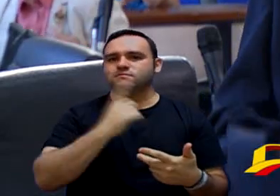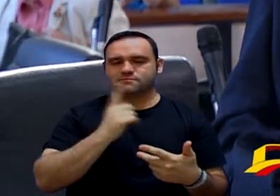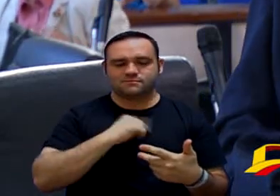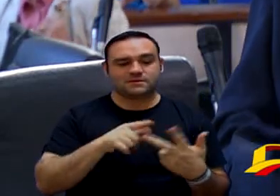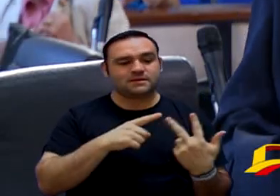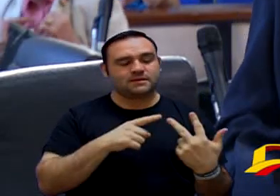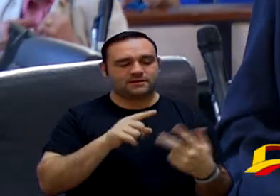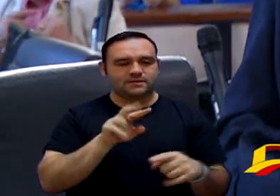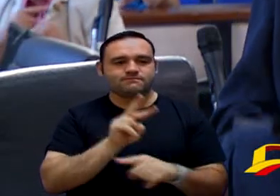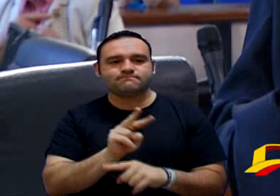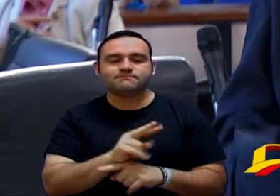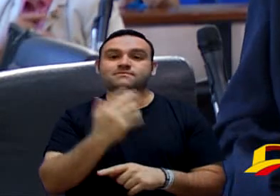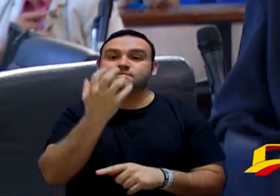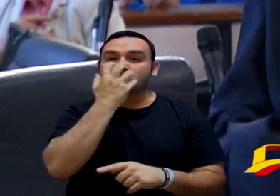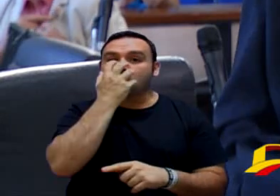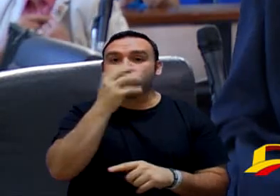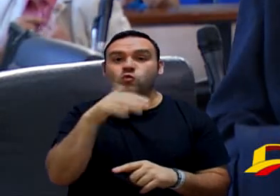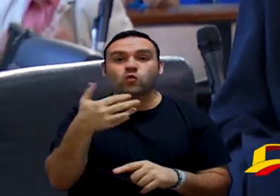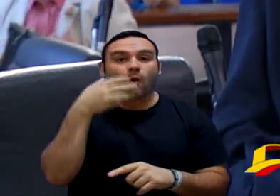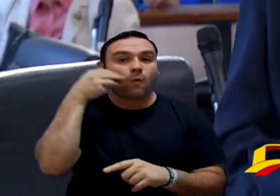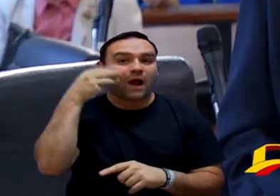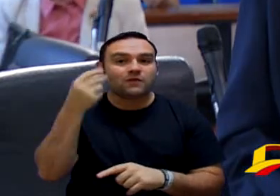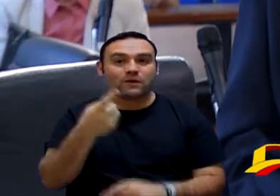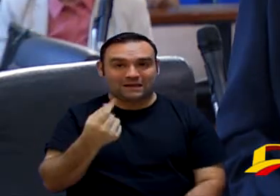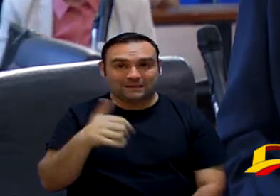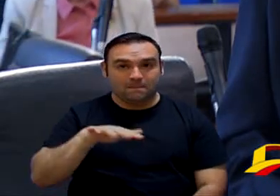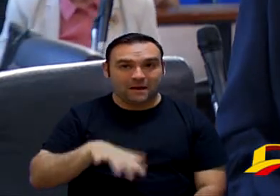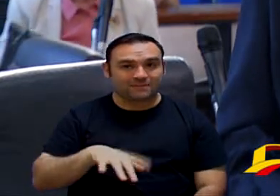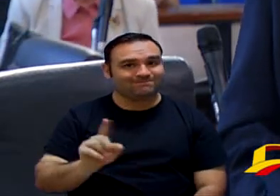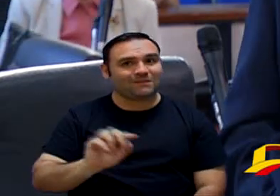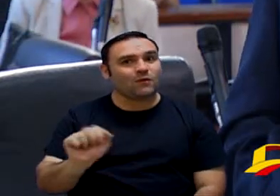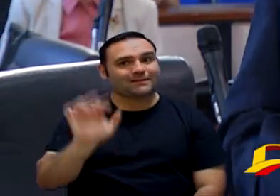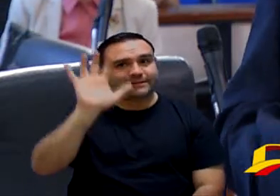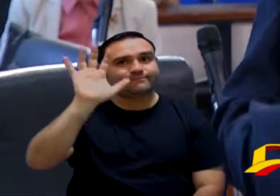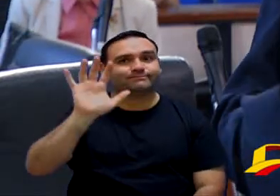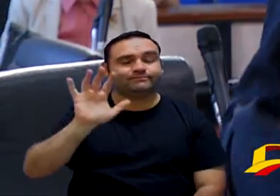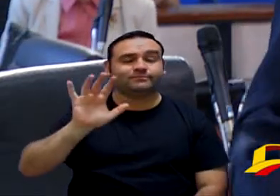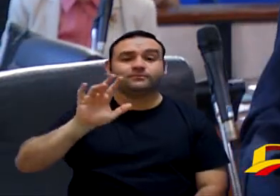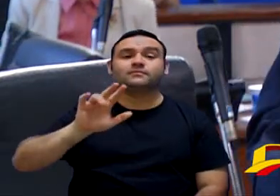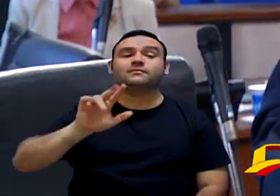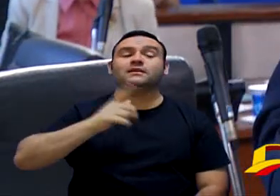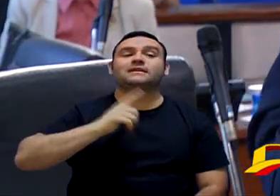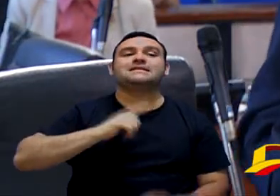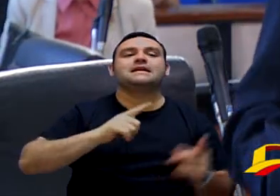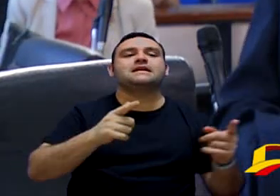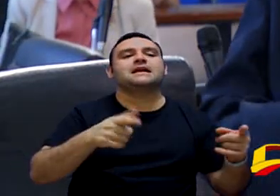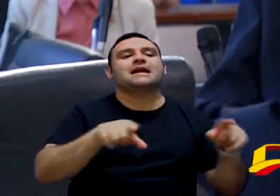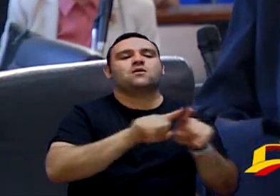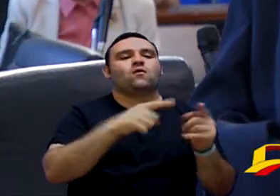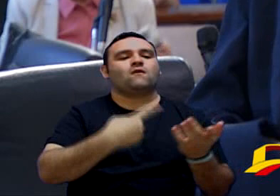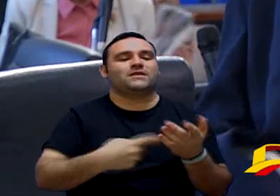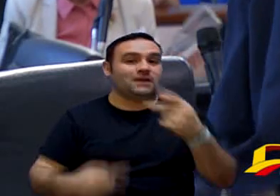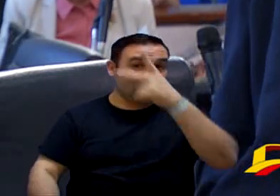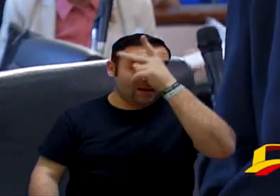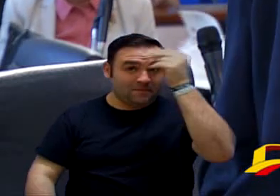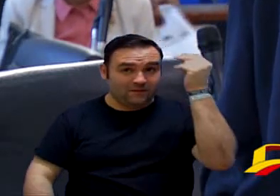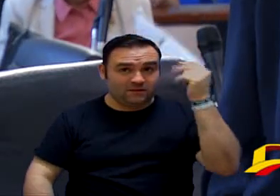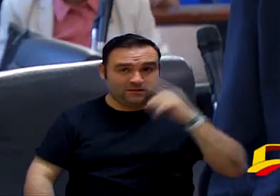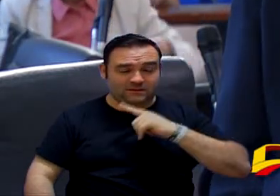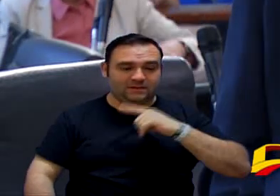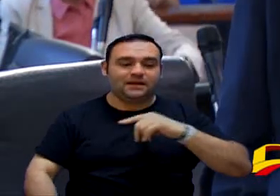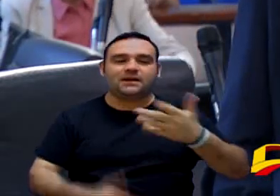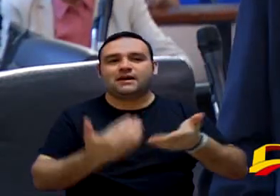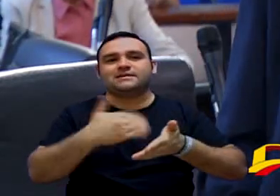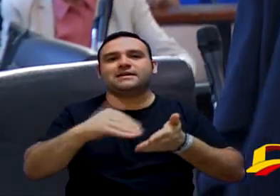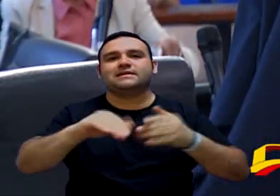da manutenção de um animal não é barato os convênios feito com a prefeitura a secretaria